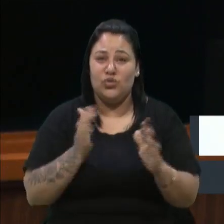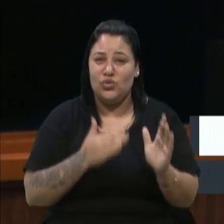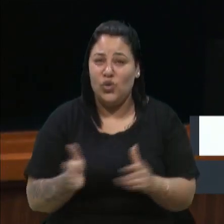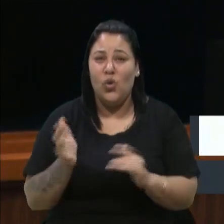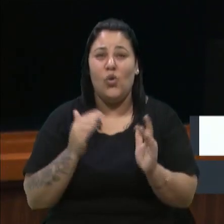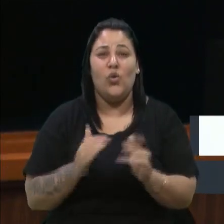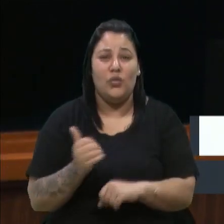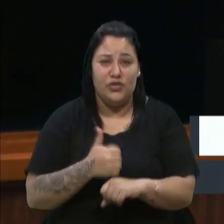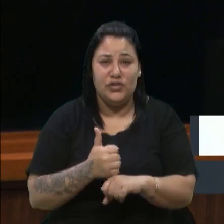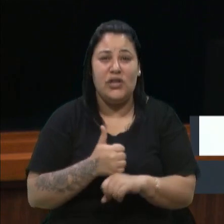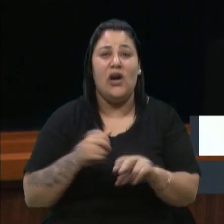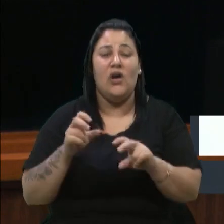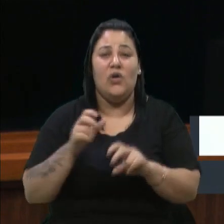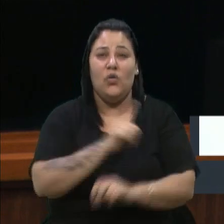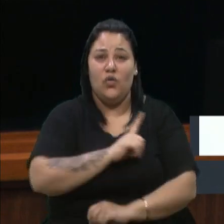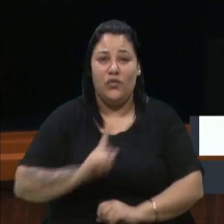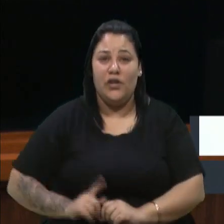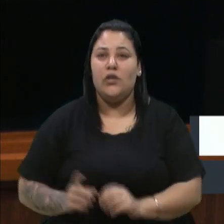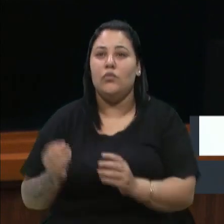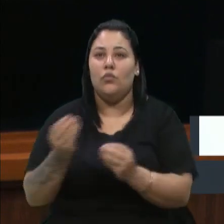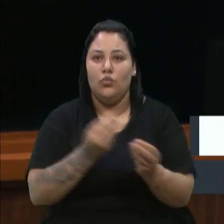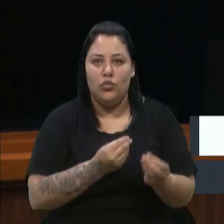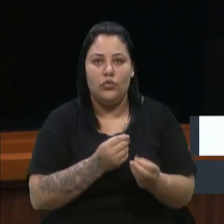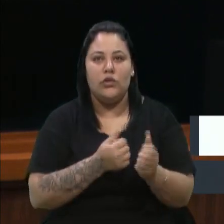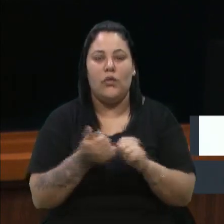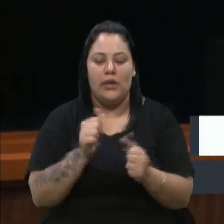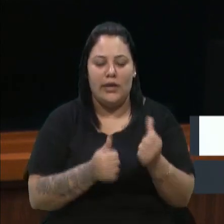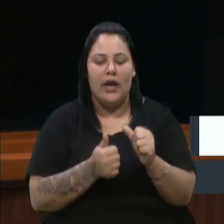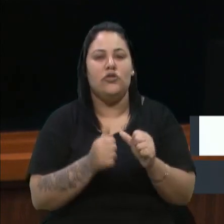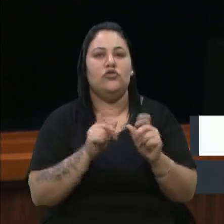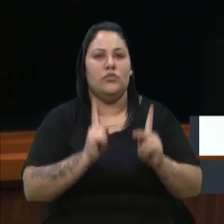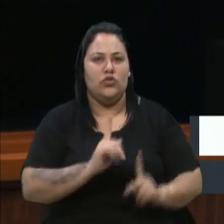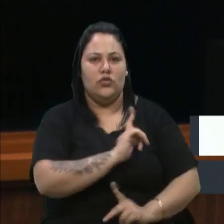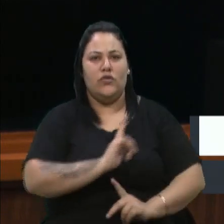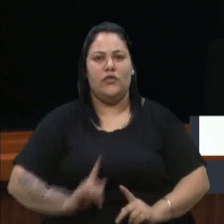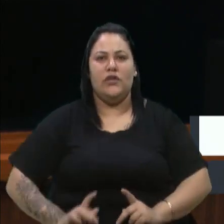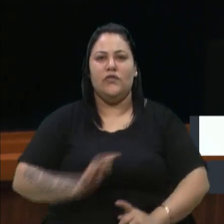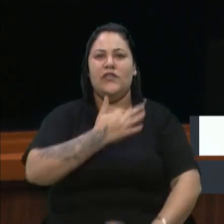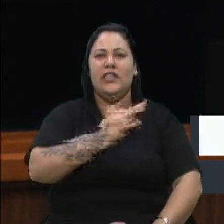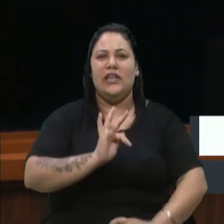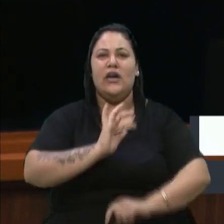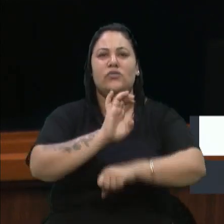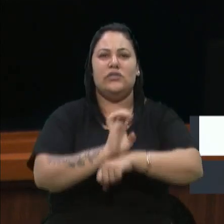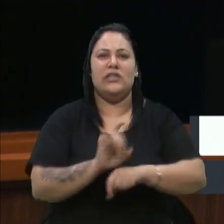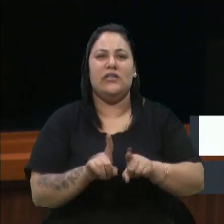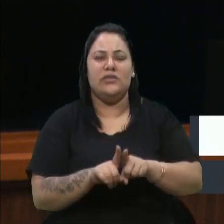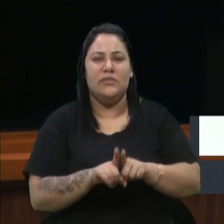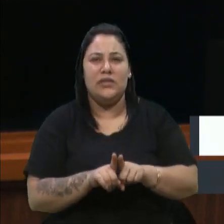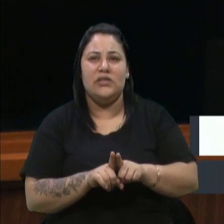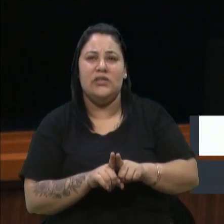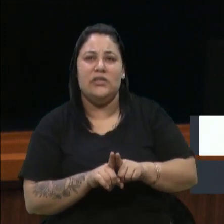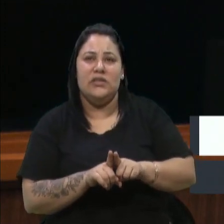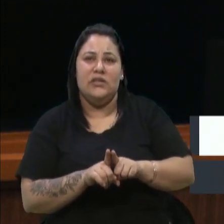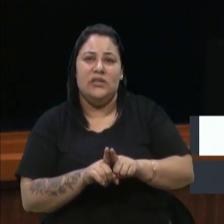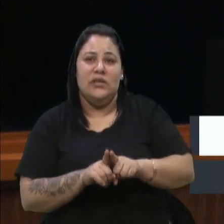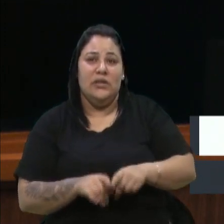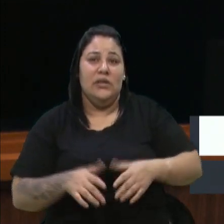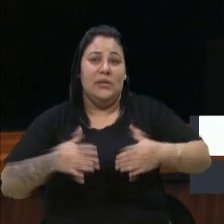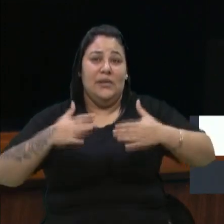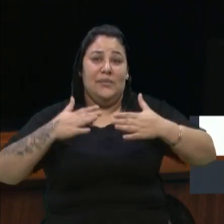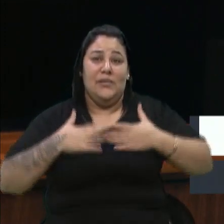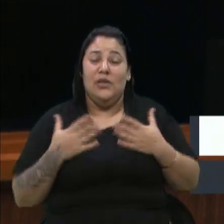bastante qualidade. Vieram pessoas do governo federal, do governo estadual, e onde ficou muito